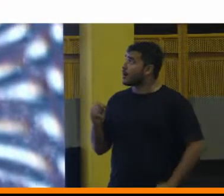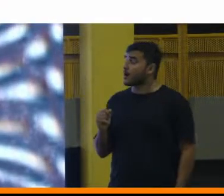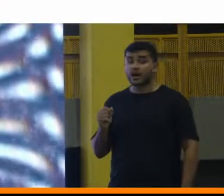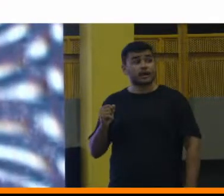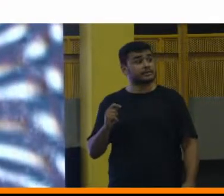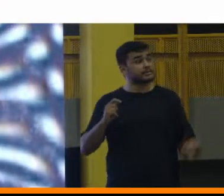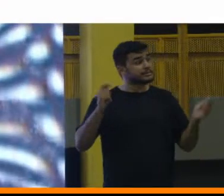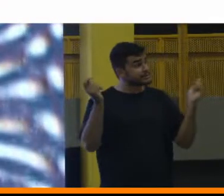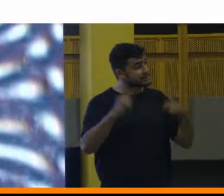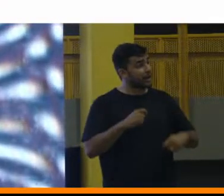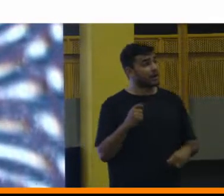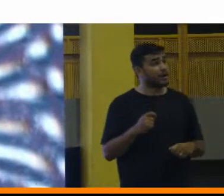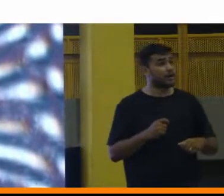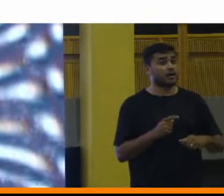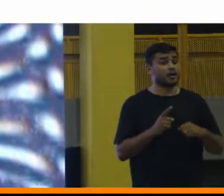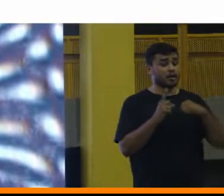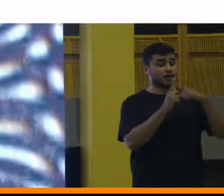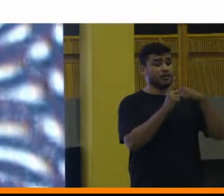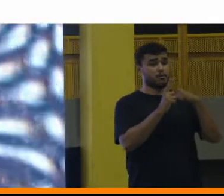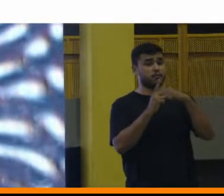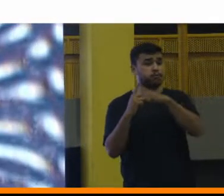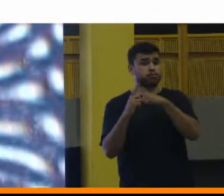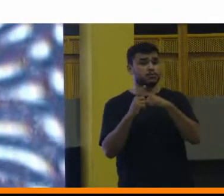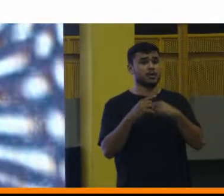força que o garoto está fazendo.